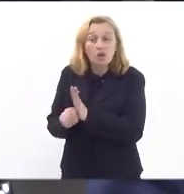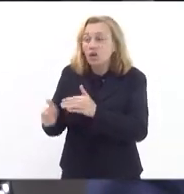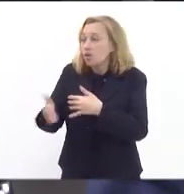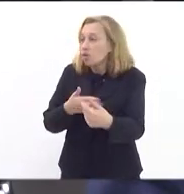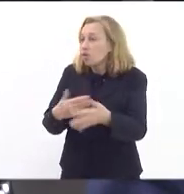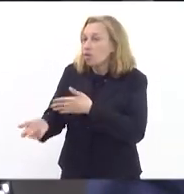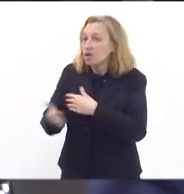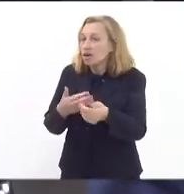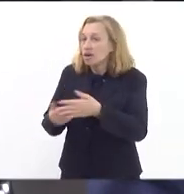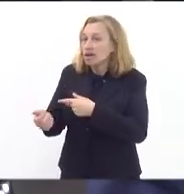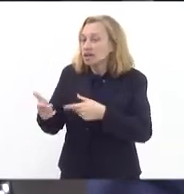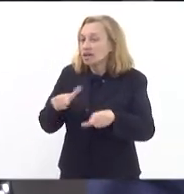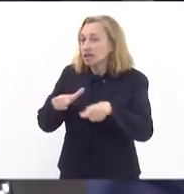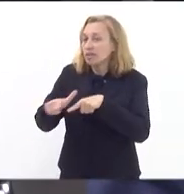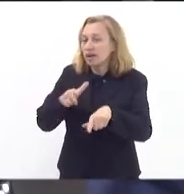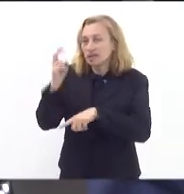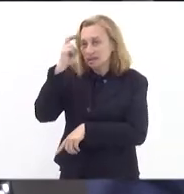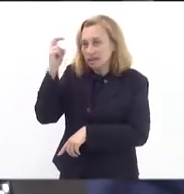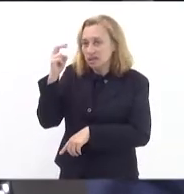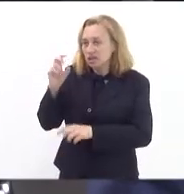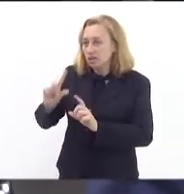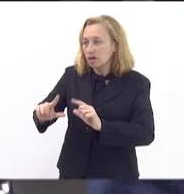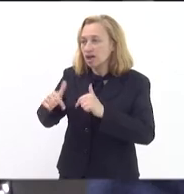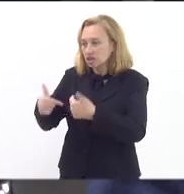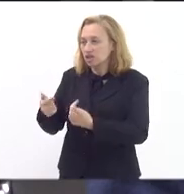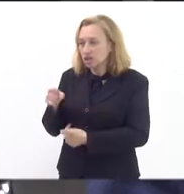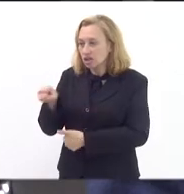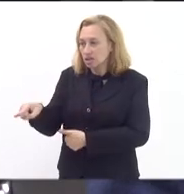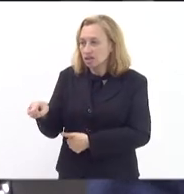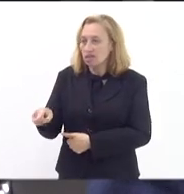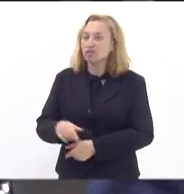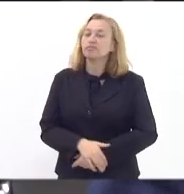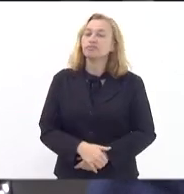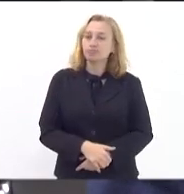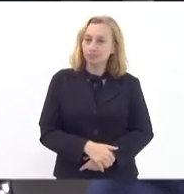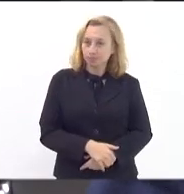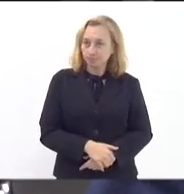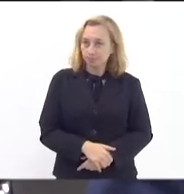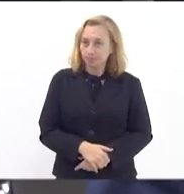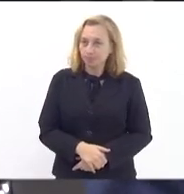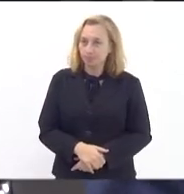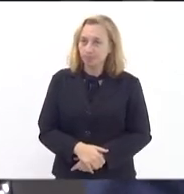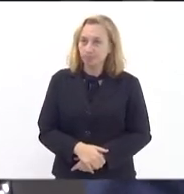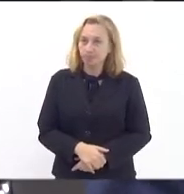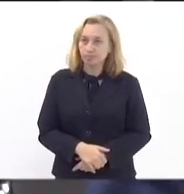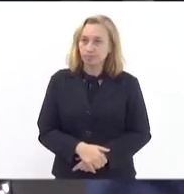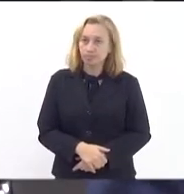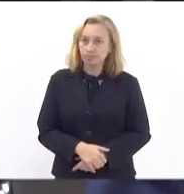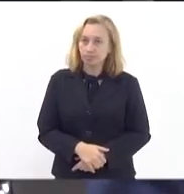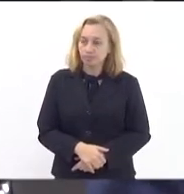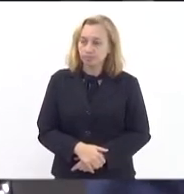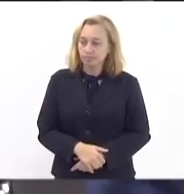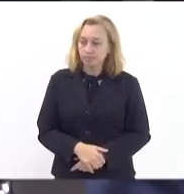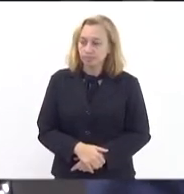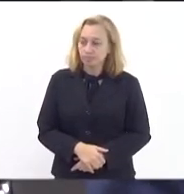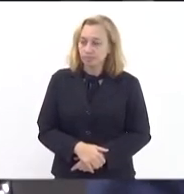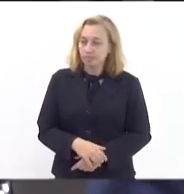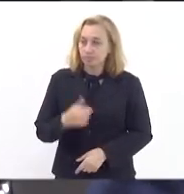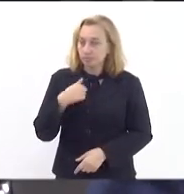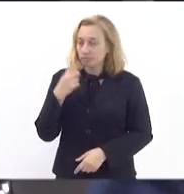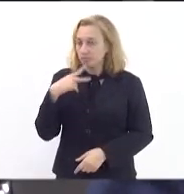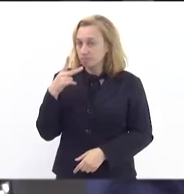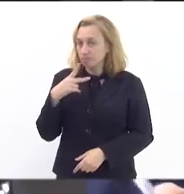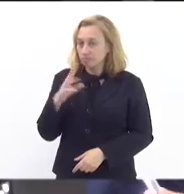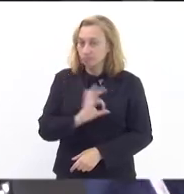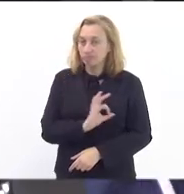serviço de inteligência Pode arrumar ali uma ação em feltran de 70 e aí eu não vou falar